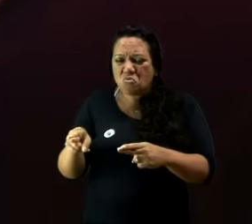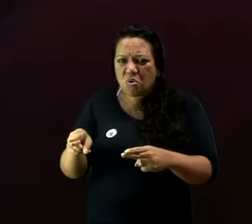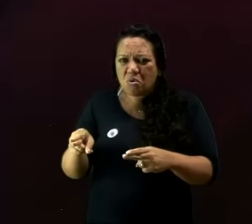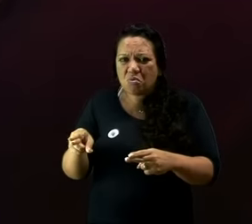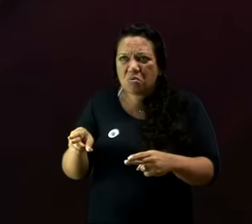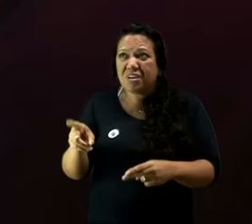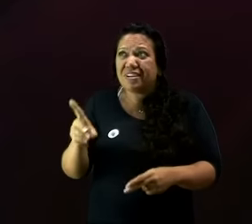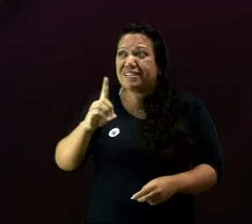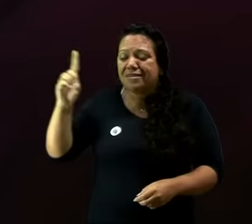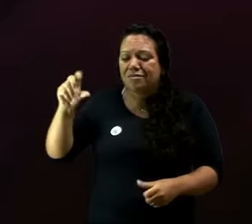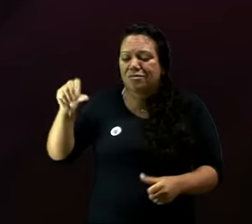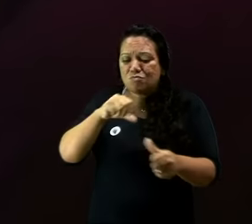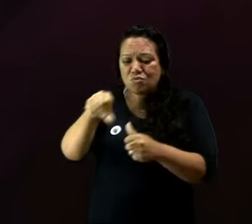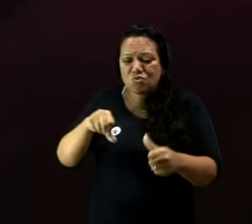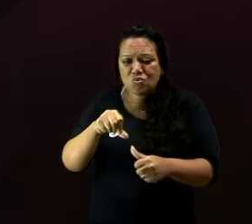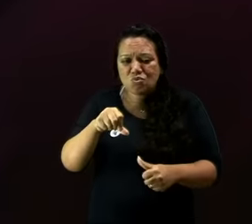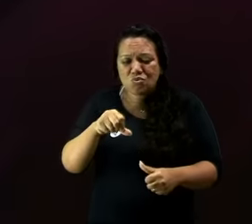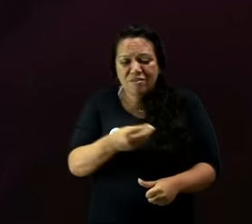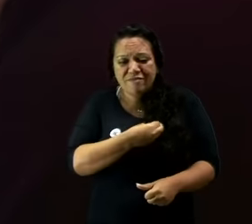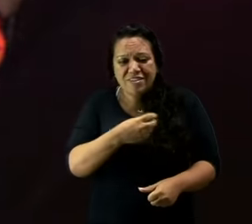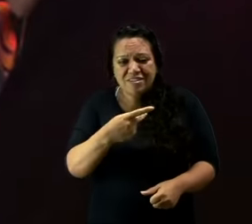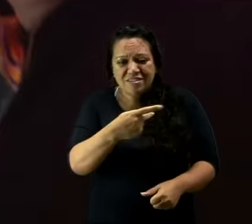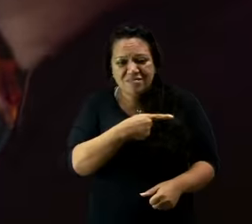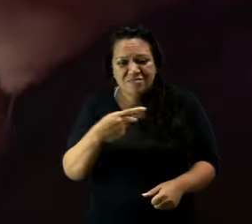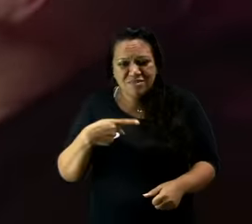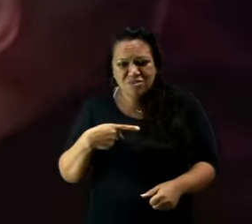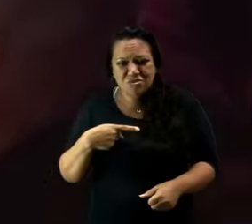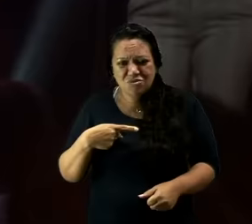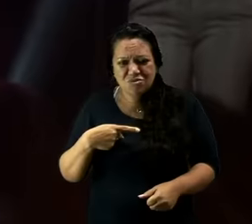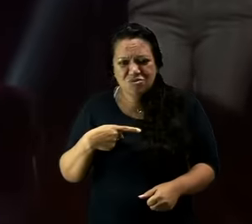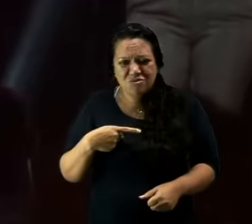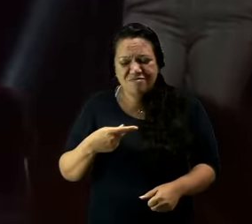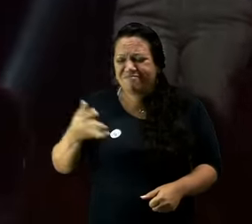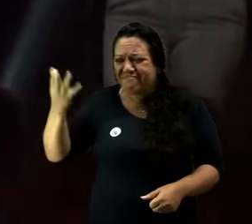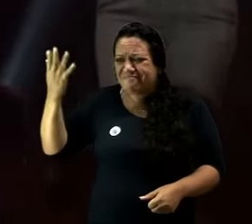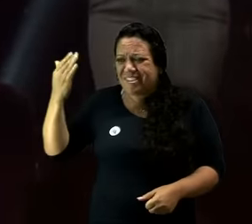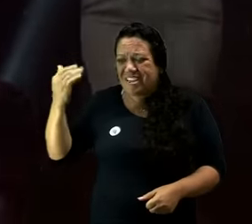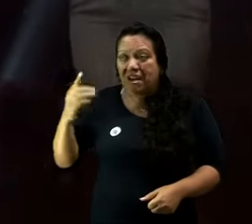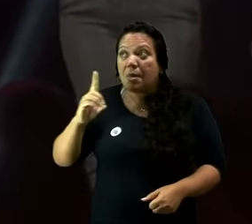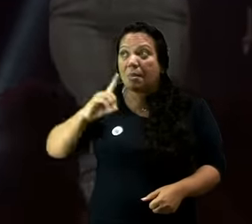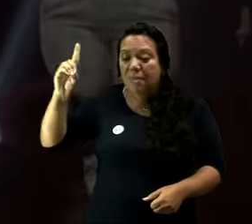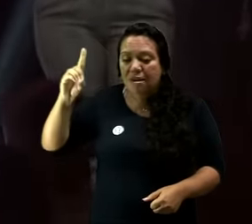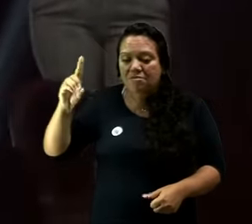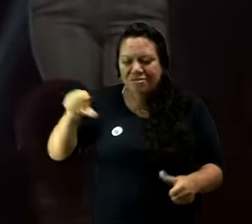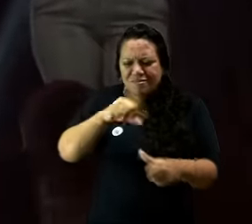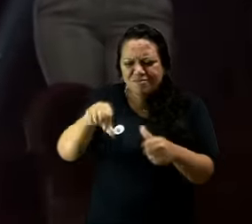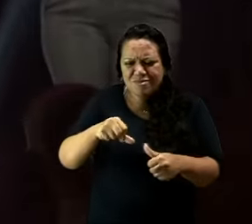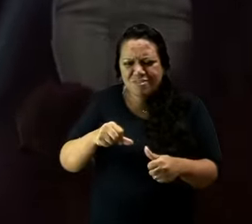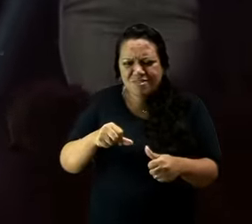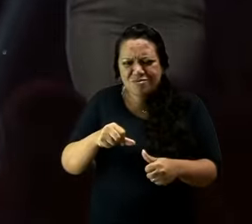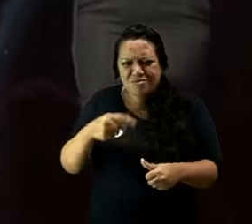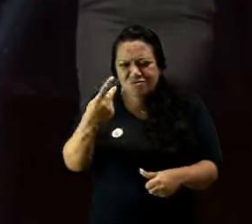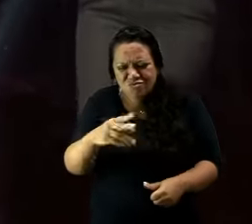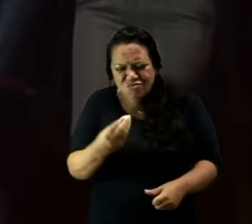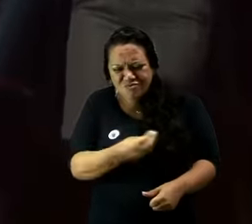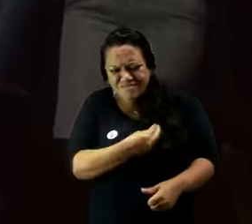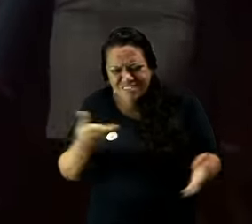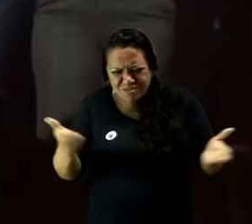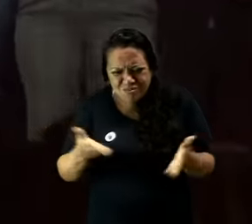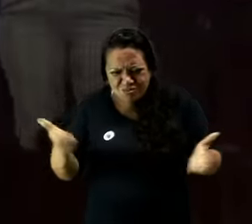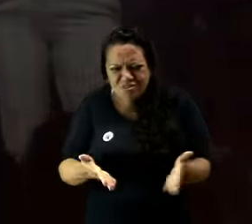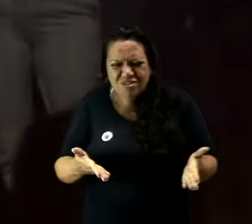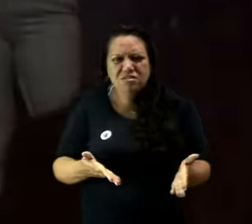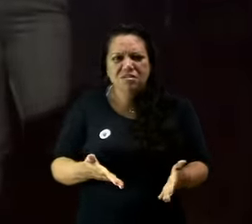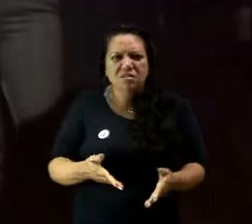20 anos, Deus está mudando a sua vida hoje. Porque Deus precisou de um cordeiro para